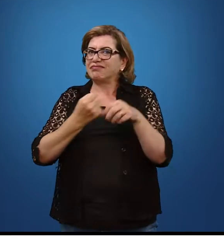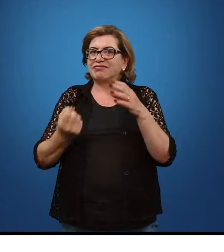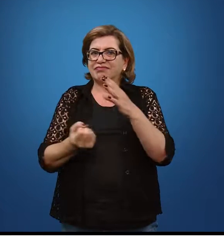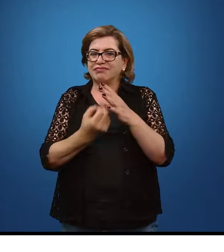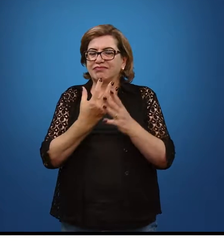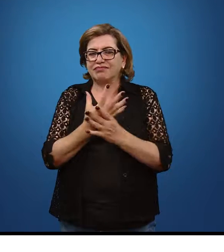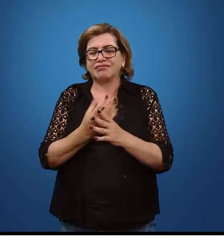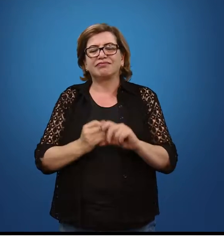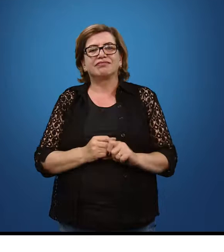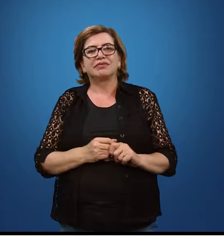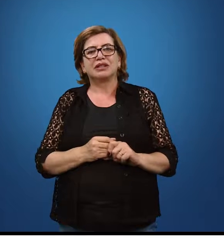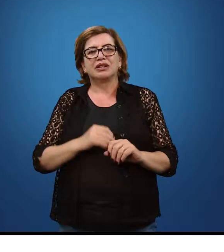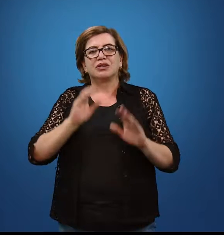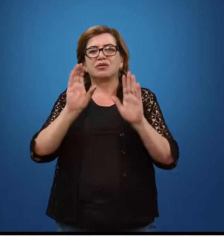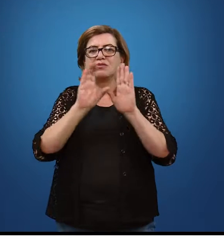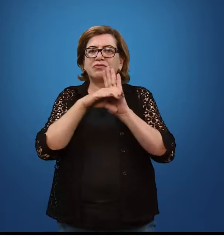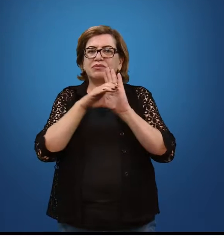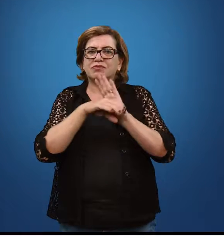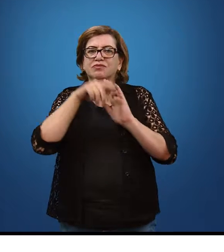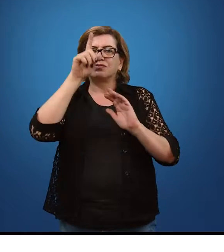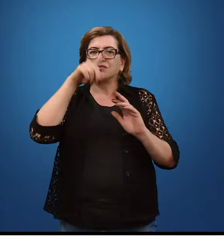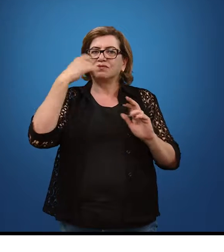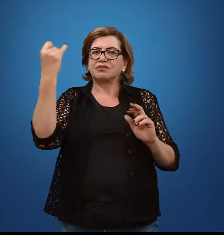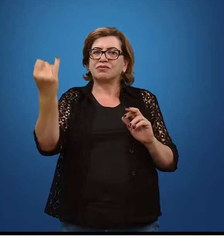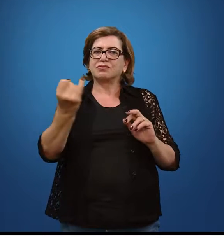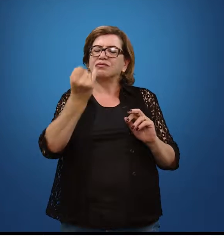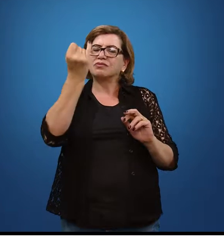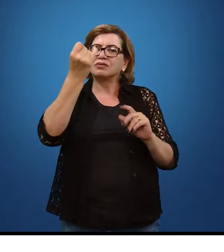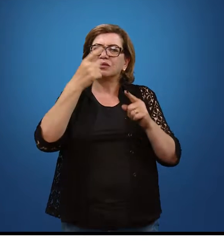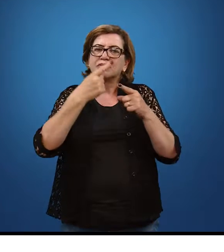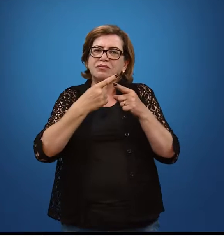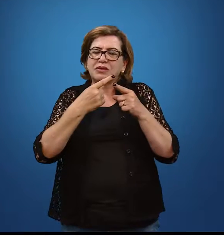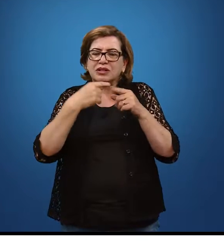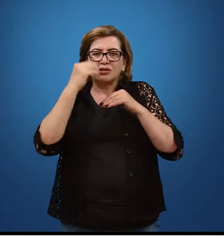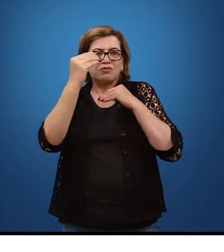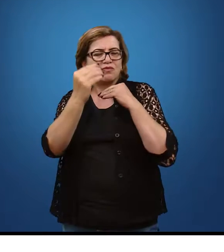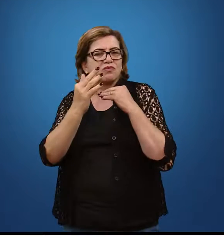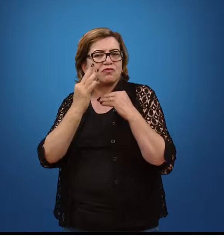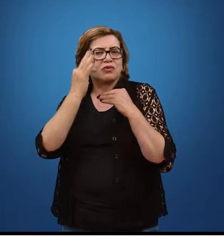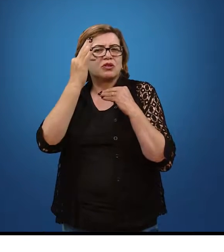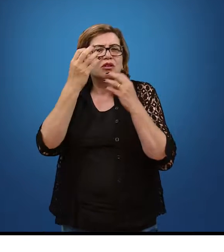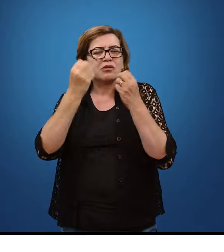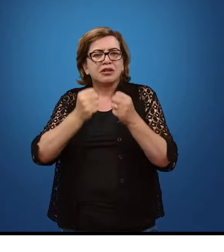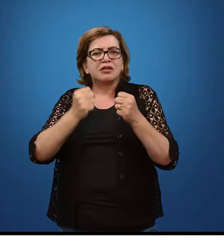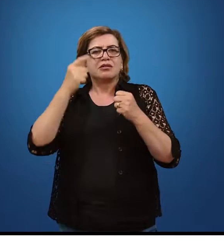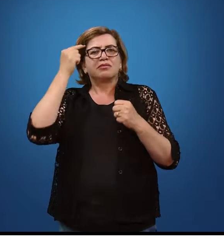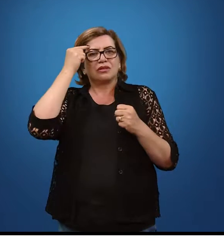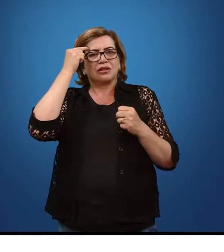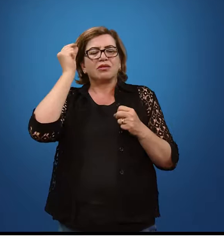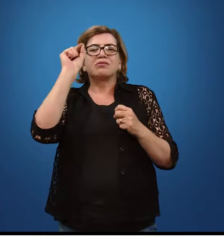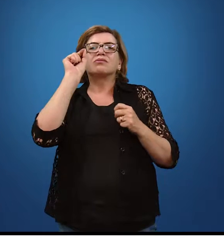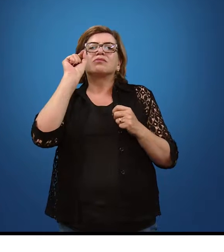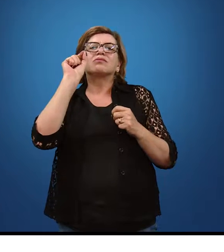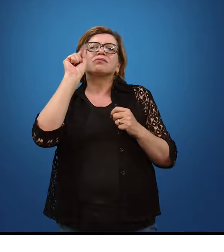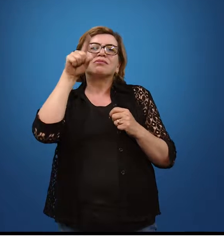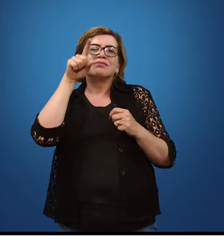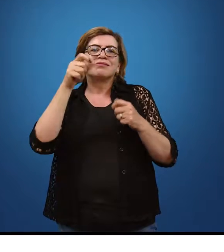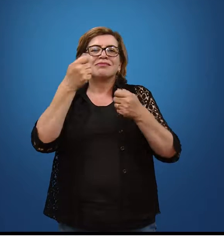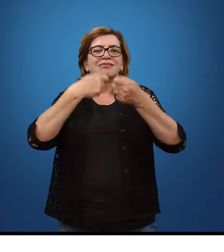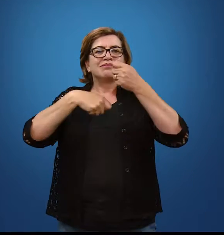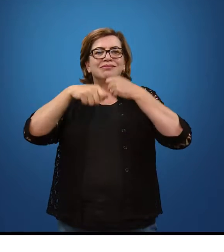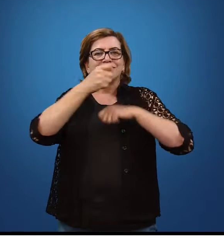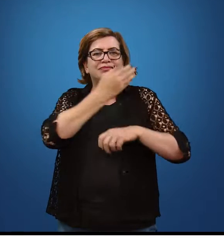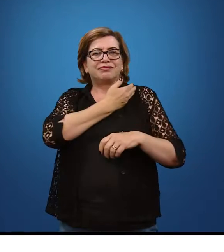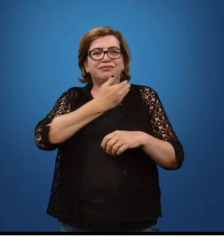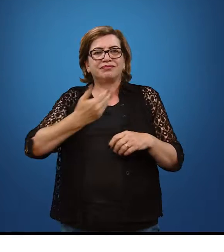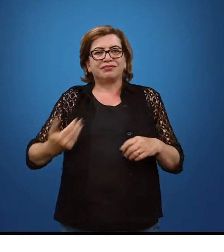região. Esse conceito ele é fundamental para que nós possamos começar a desenhar o que é a administração pública.